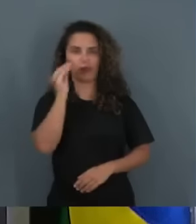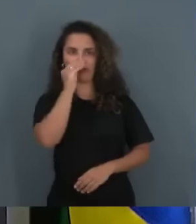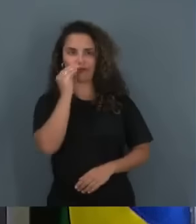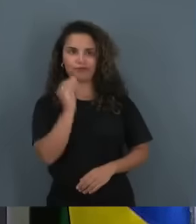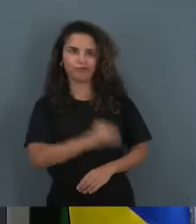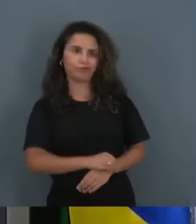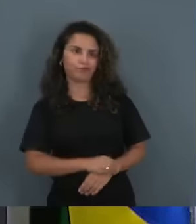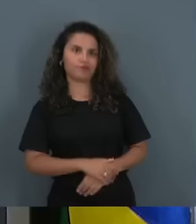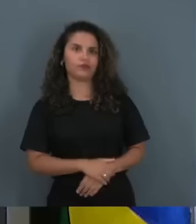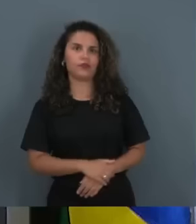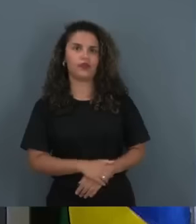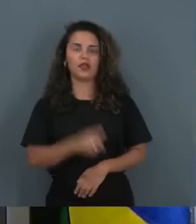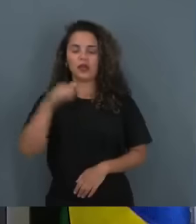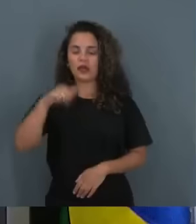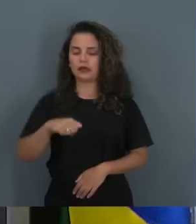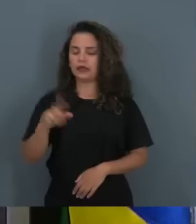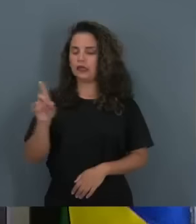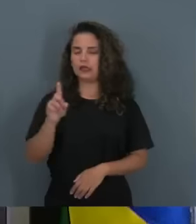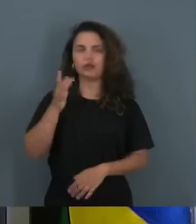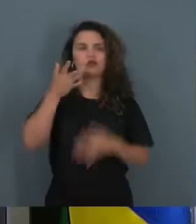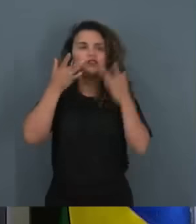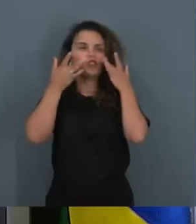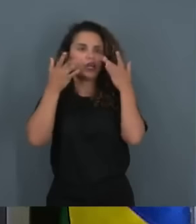Isso aqui não é teatro.